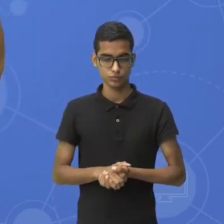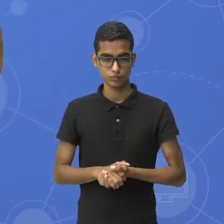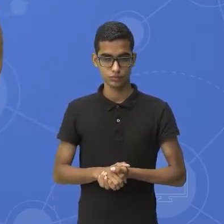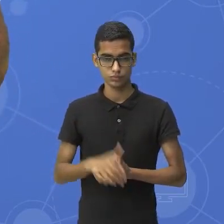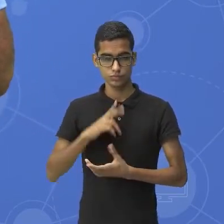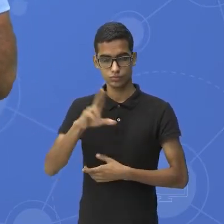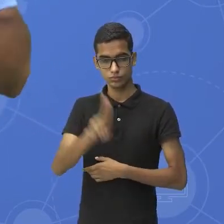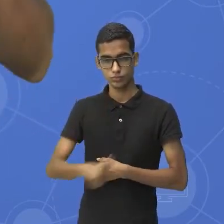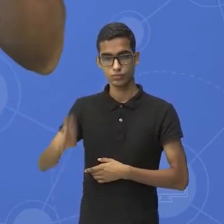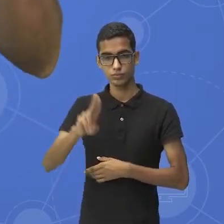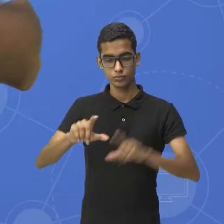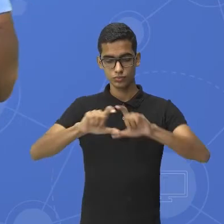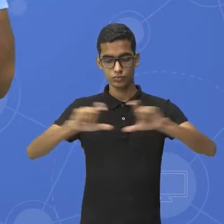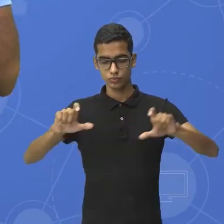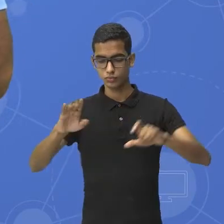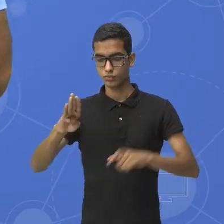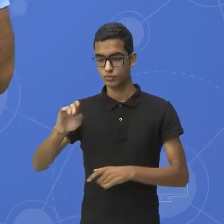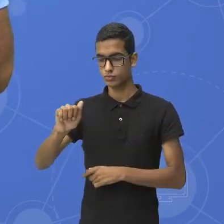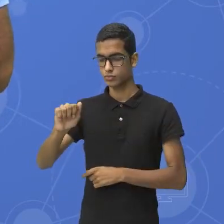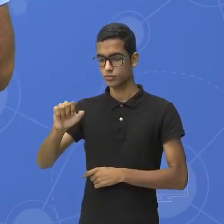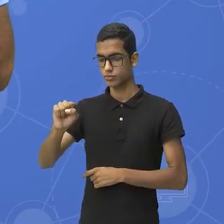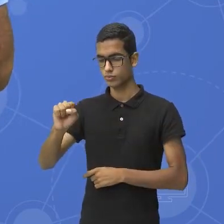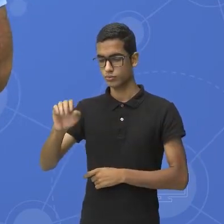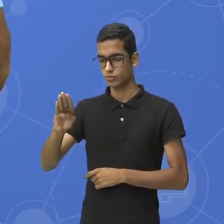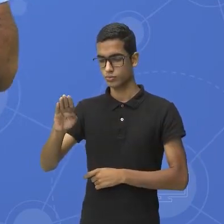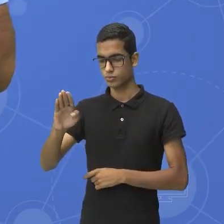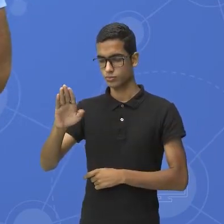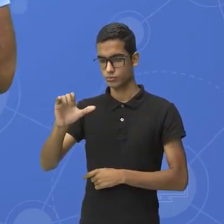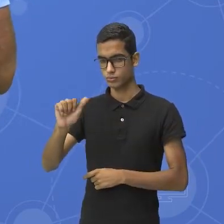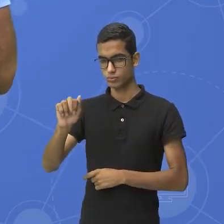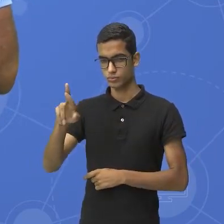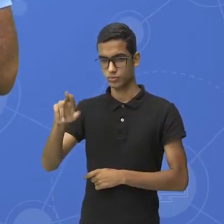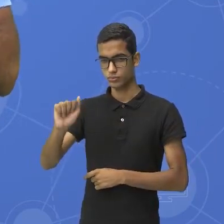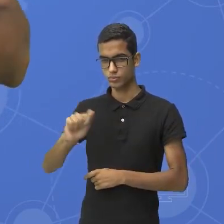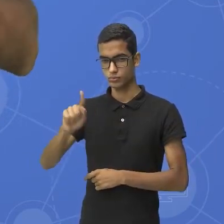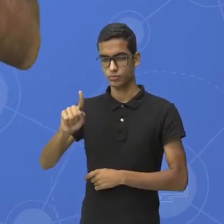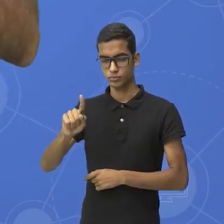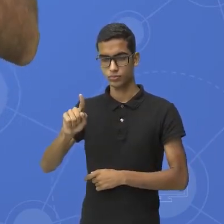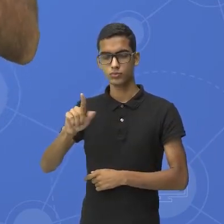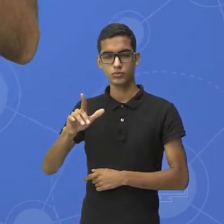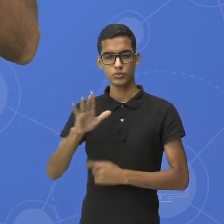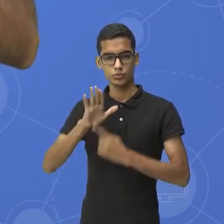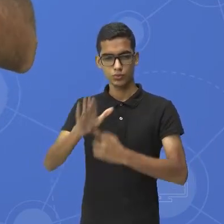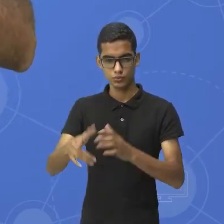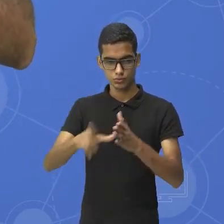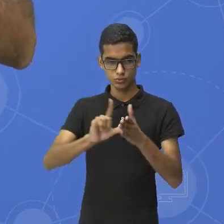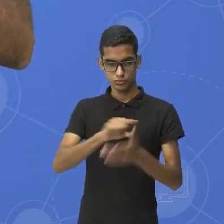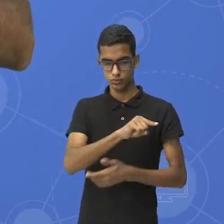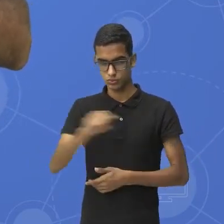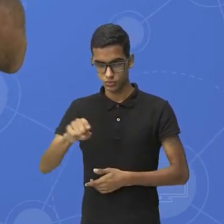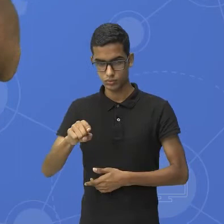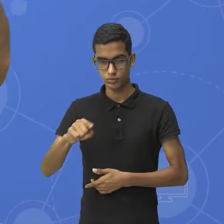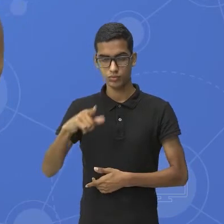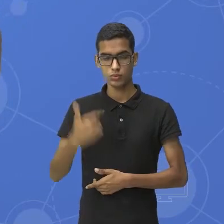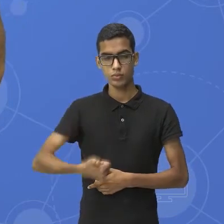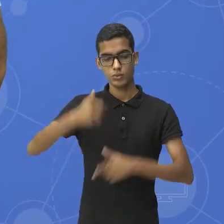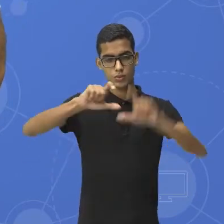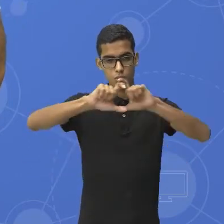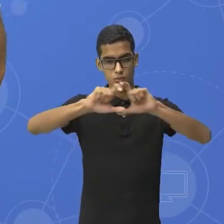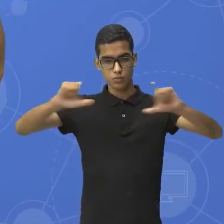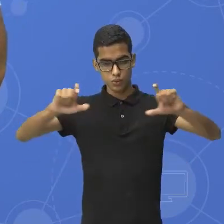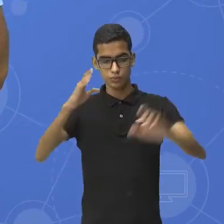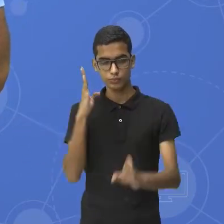fórmula de Bhaskara, né, que eu mostrei na primeira cartela de vocês, para vocês ali. Aplico a primeira fórmula, né, para